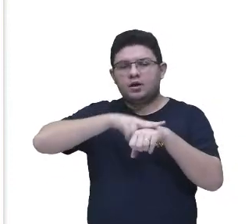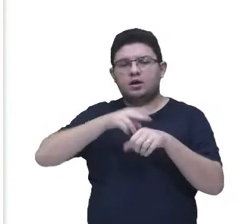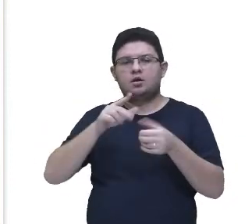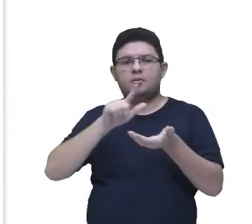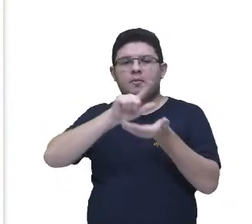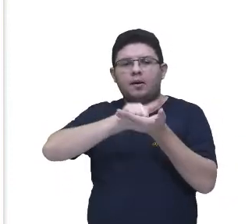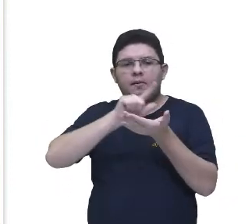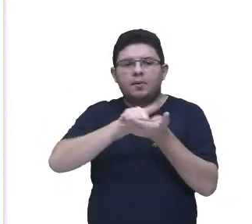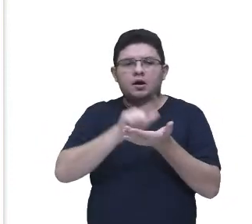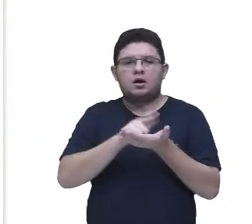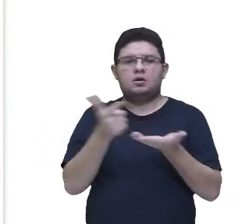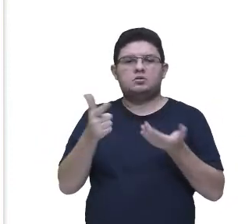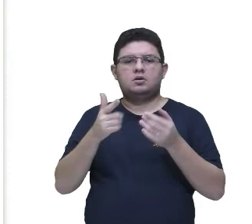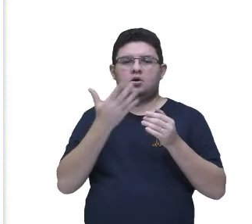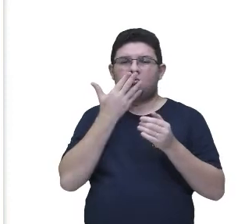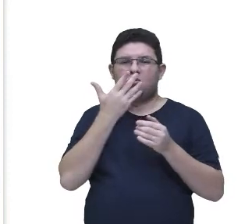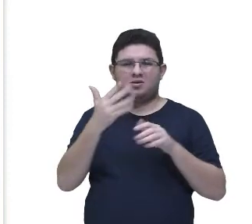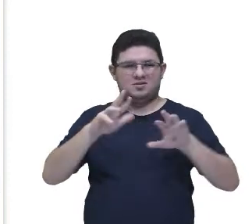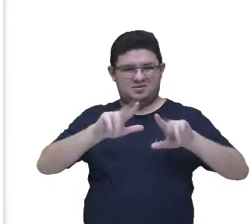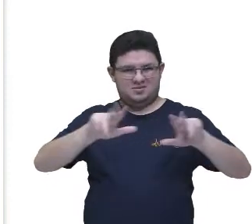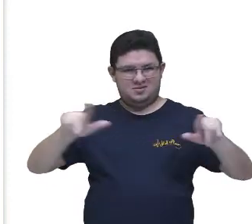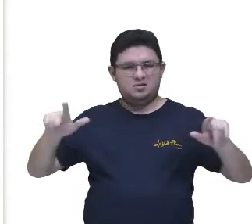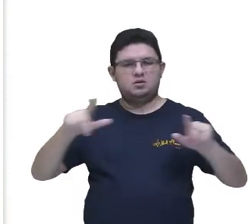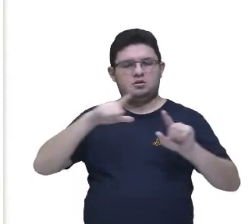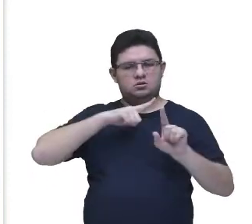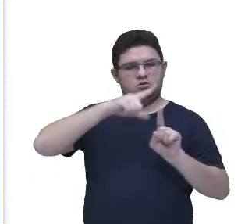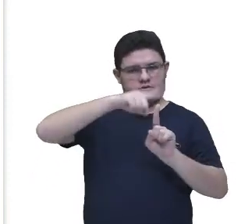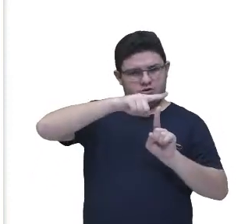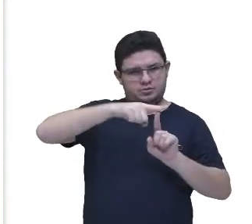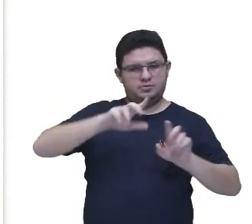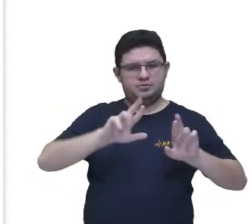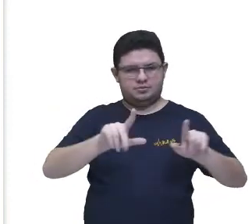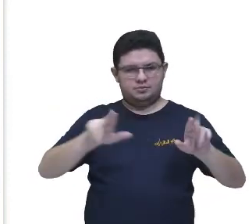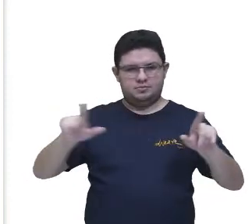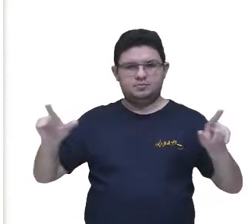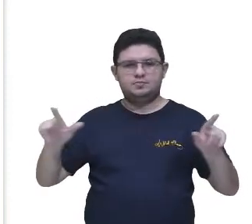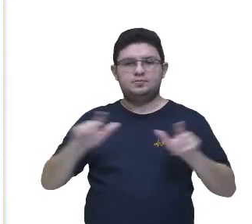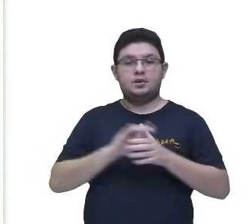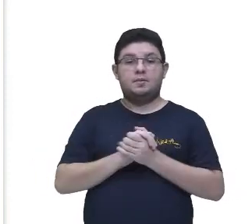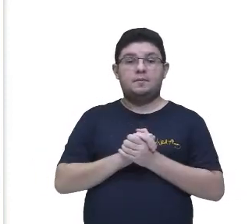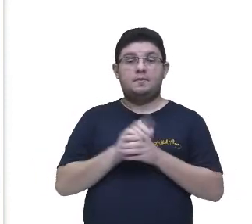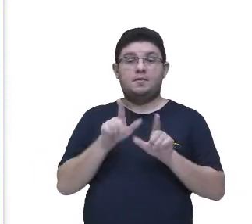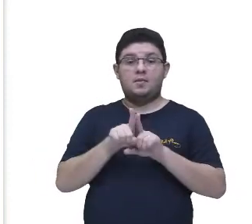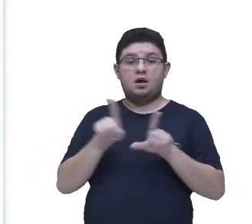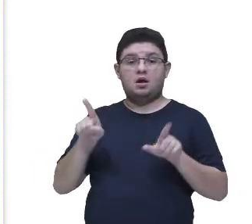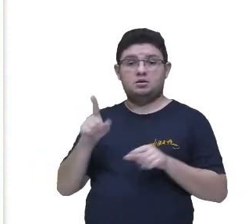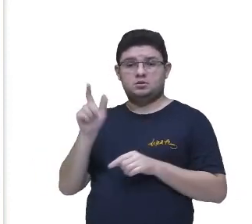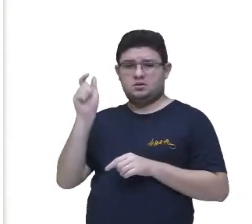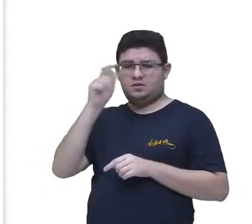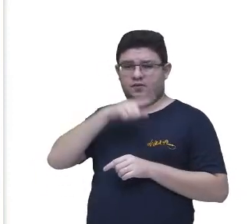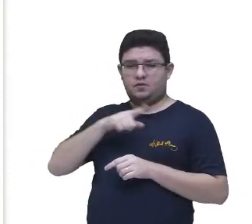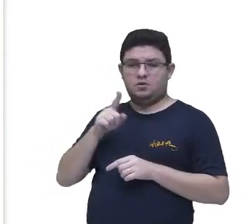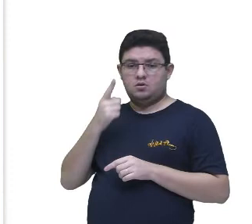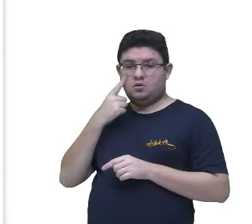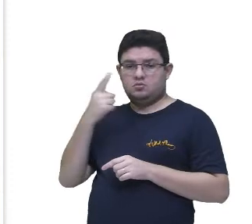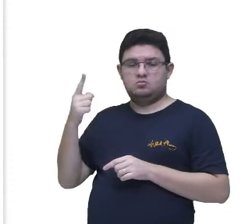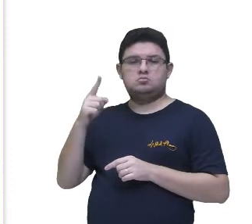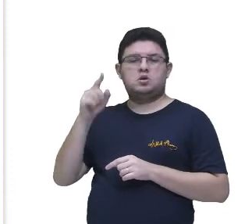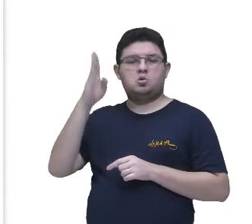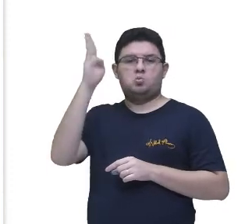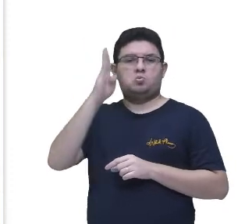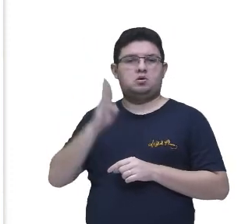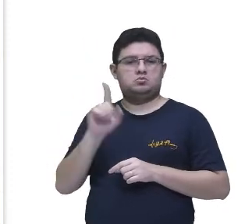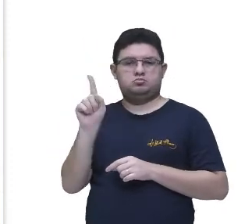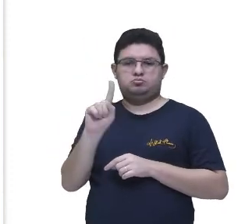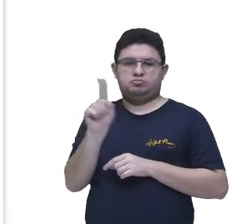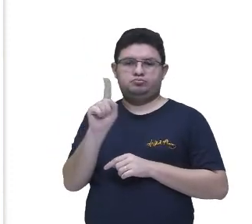lixeiras coloridas aí, cada um tem uma cor e cada uma tem um tipo de resíduo a ser jogado. Só que ela é muito rara ainda ocorrer aqui no Brasil. E como eu